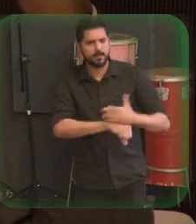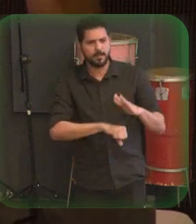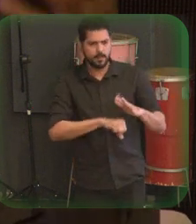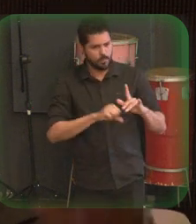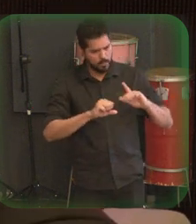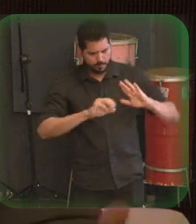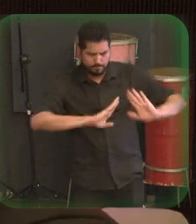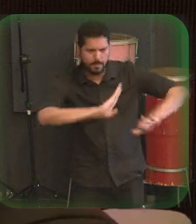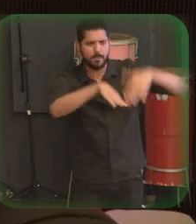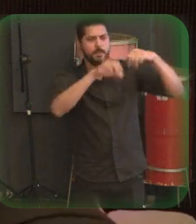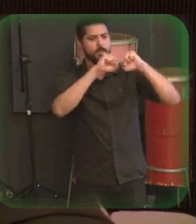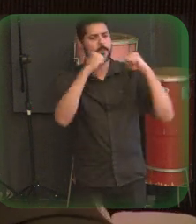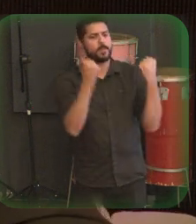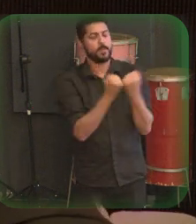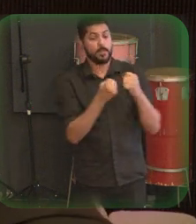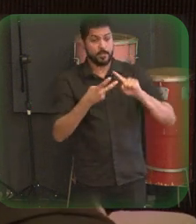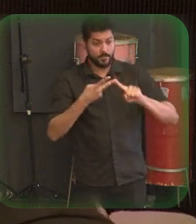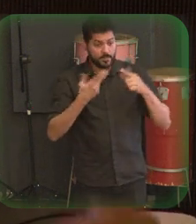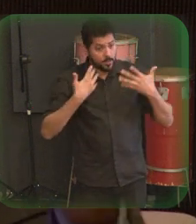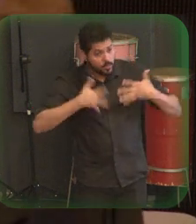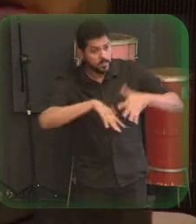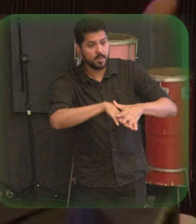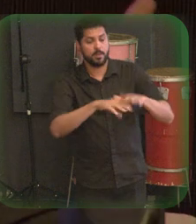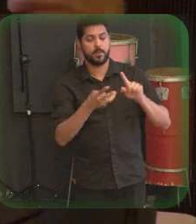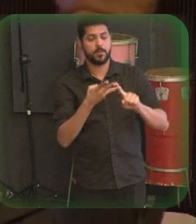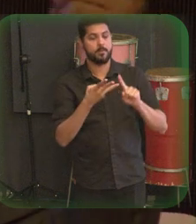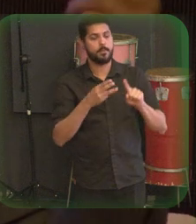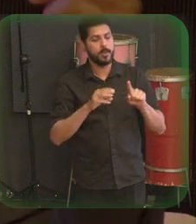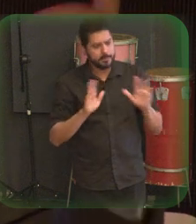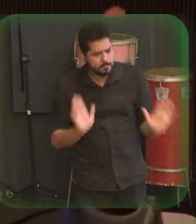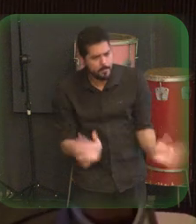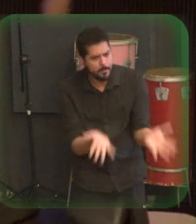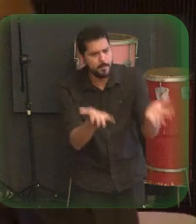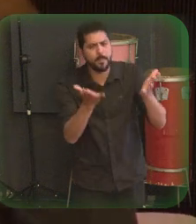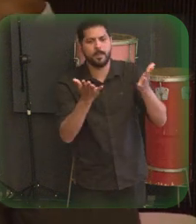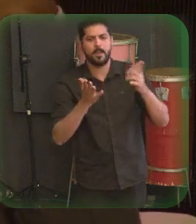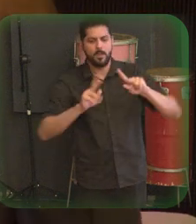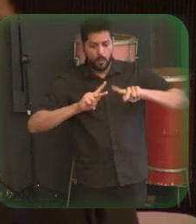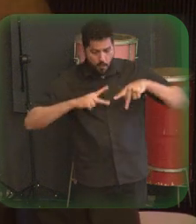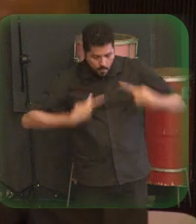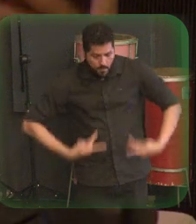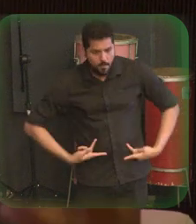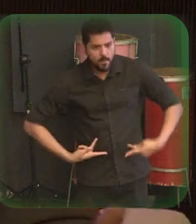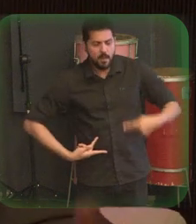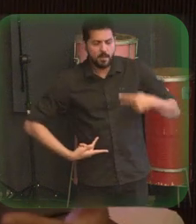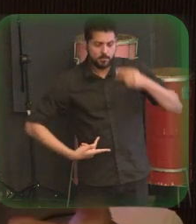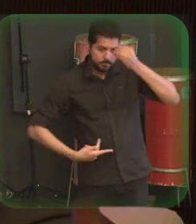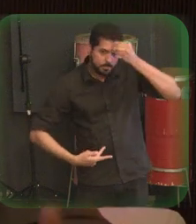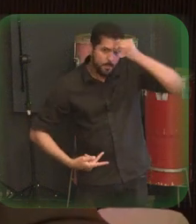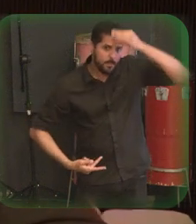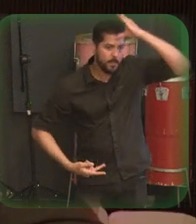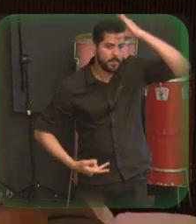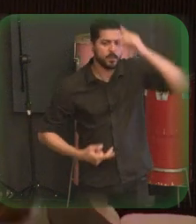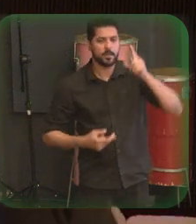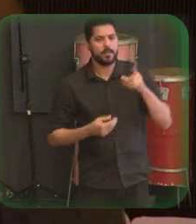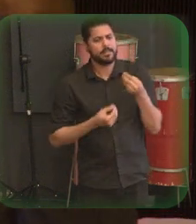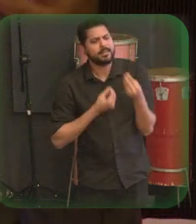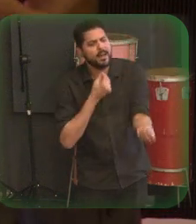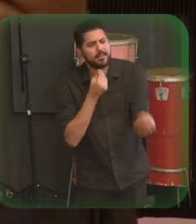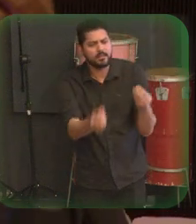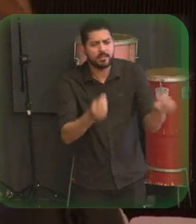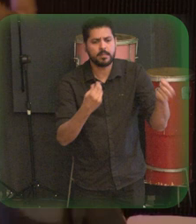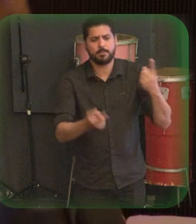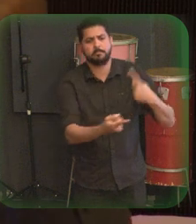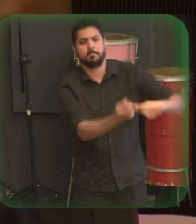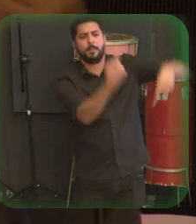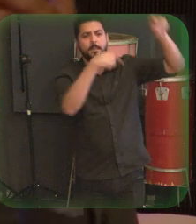comprometida com a inclusão na formação humana, promotora de transformação, né? Transformar as vidas das pessoas. Então, a gente já traz na